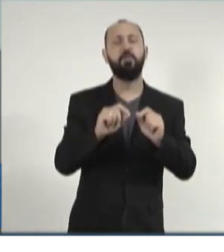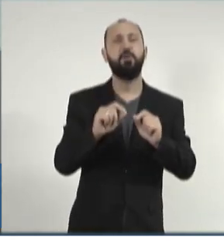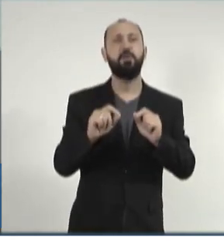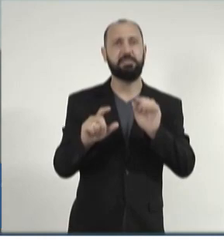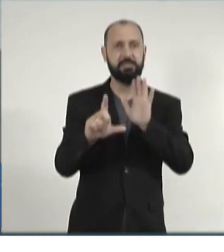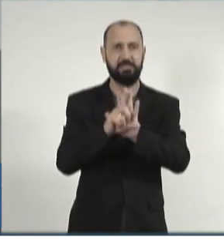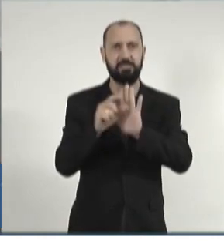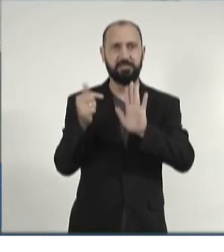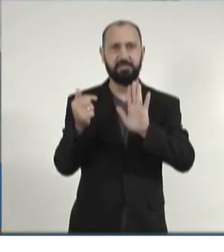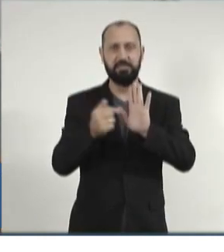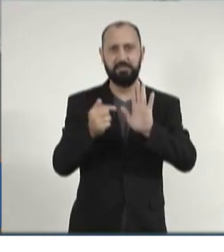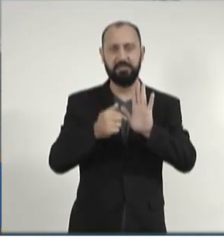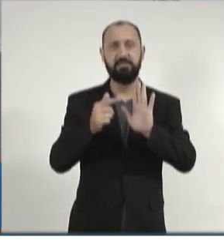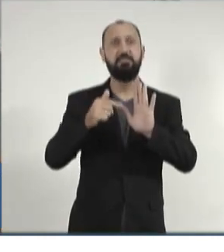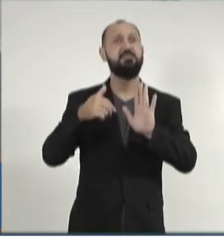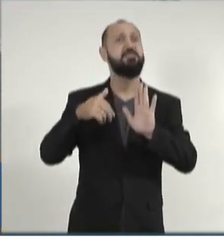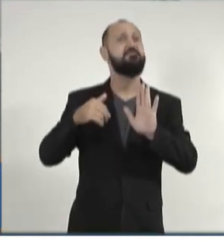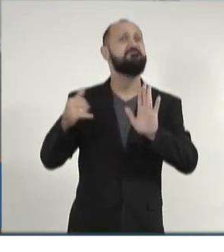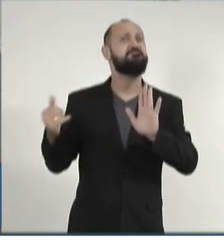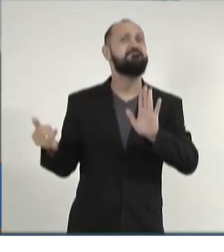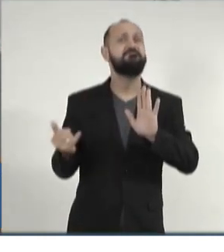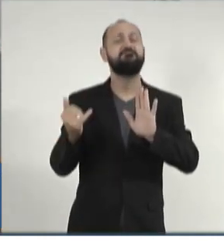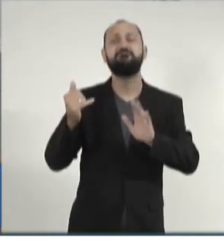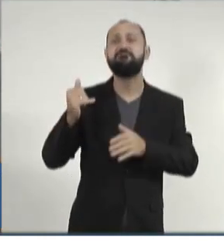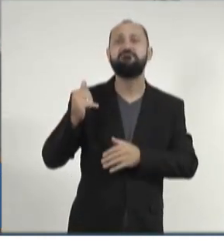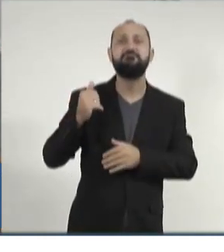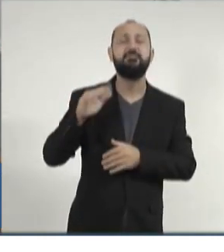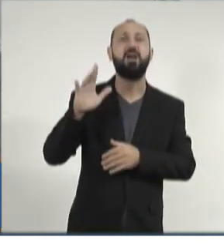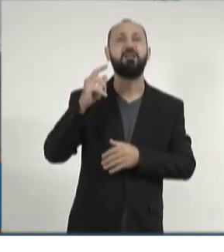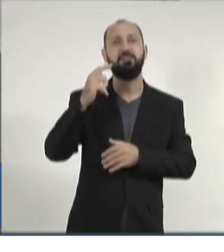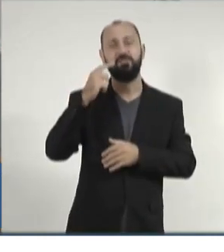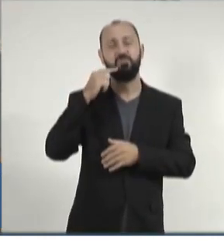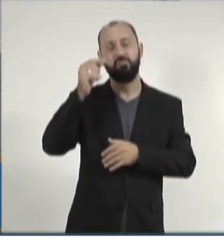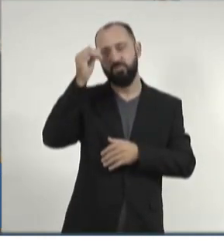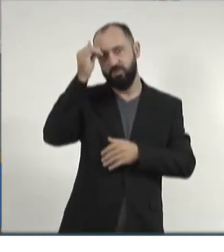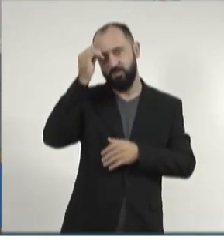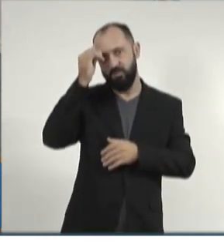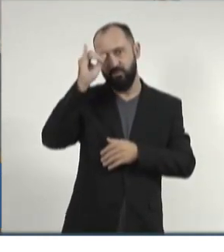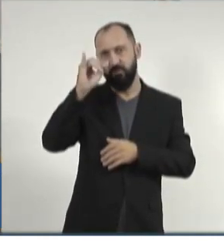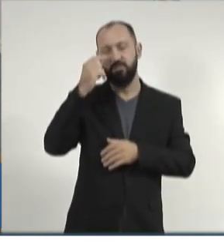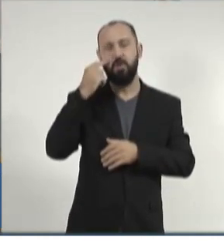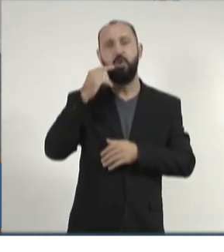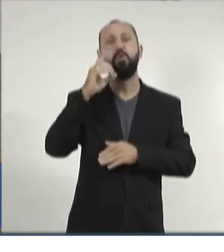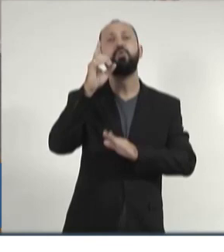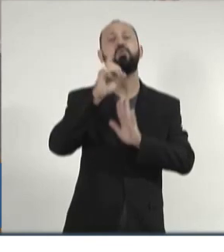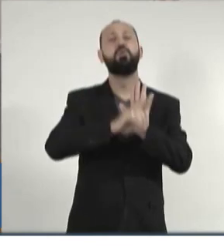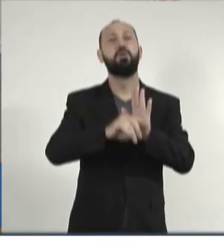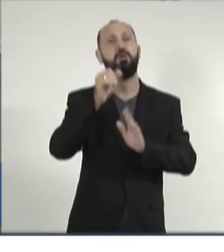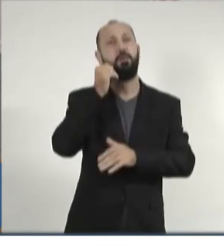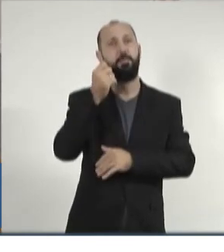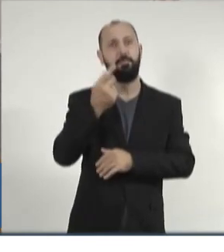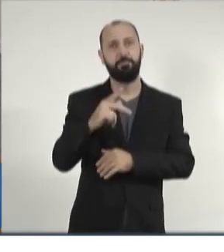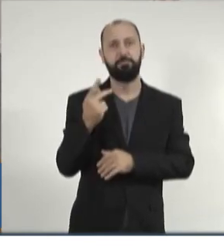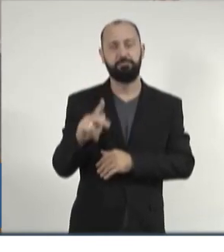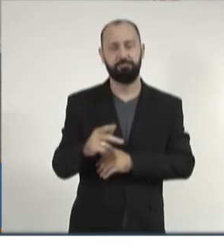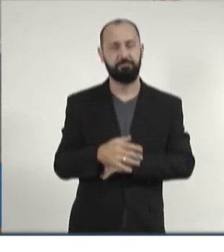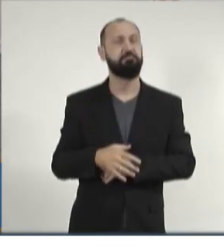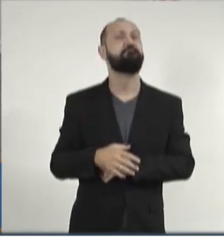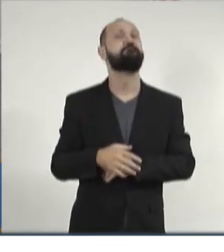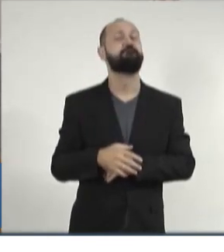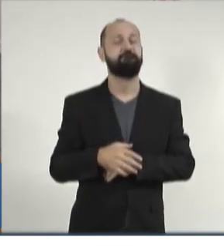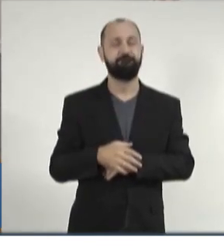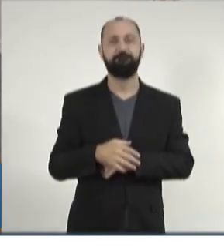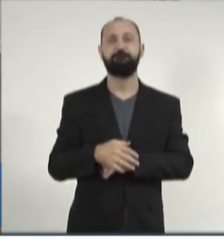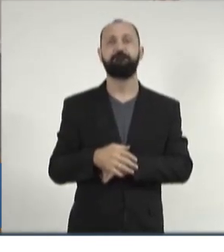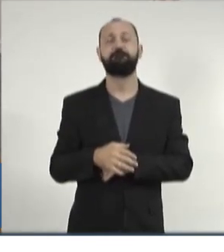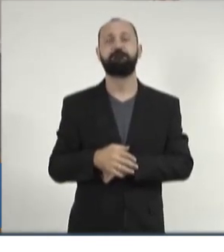ela é a lei mais importante de prevenção aos direitos da mulher. Ela